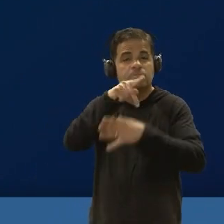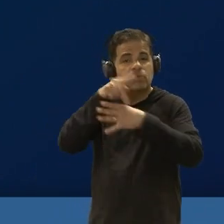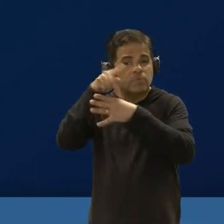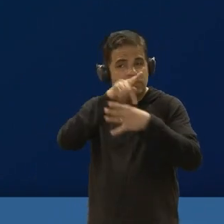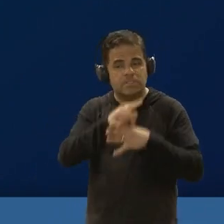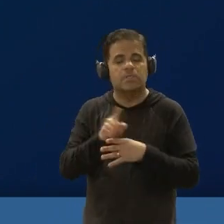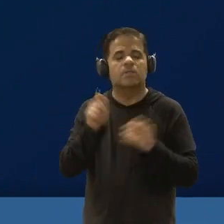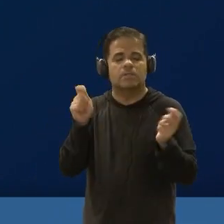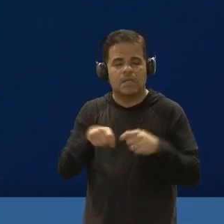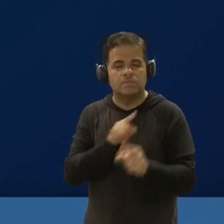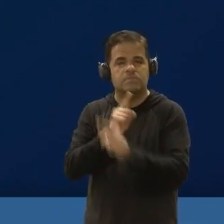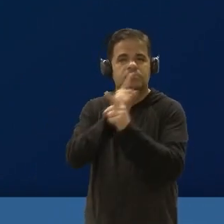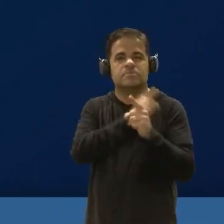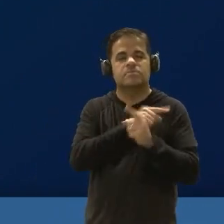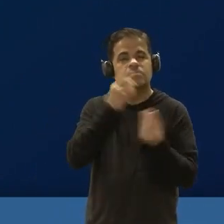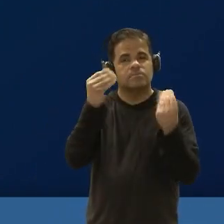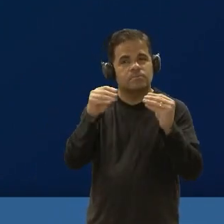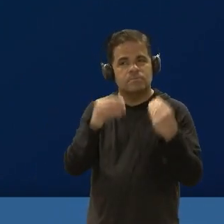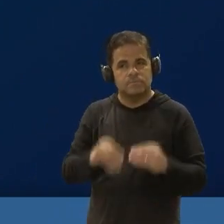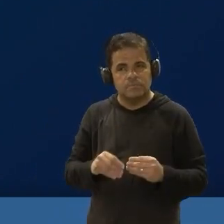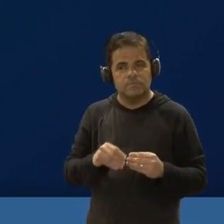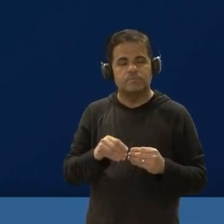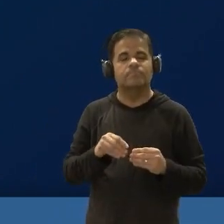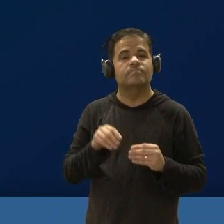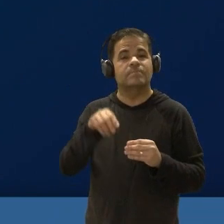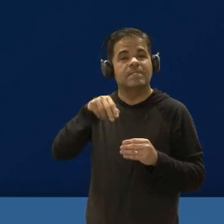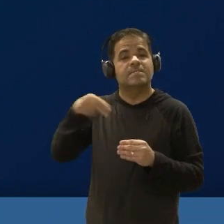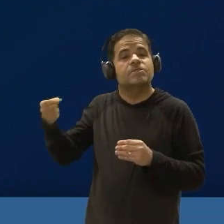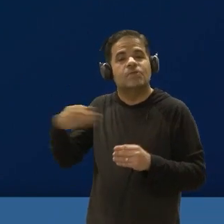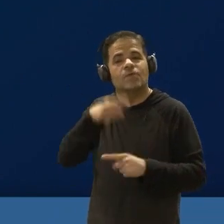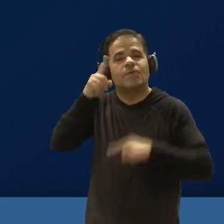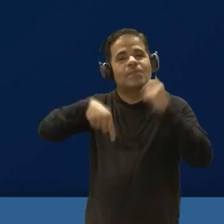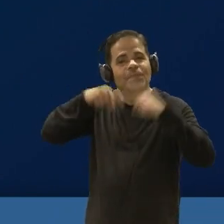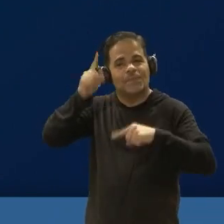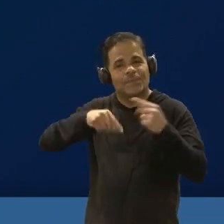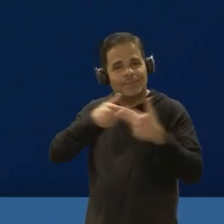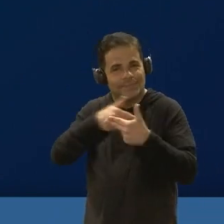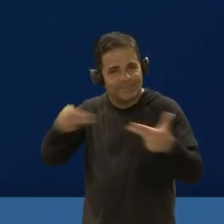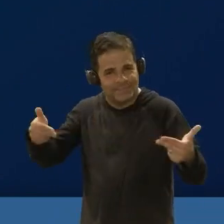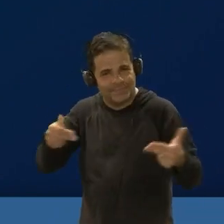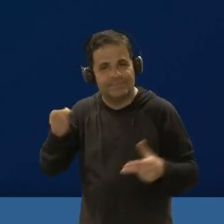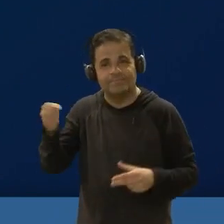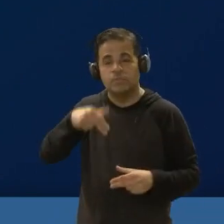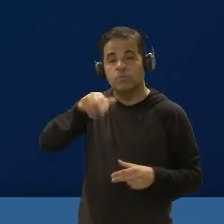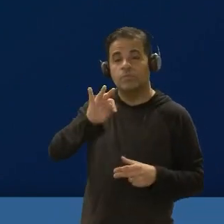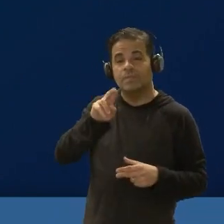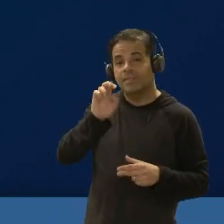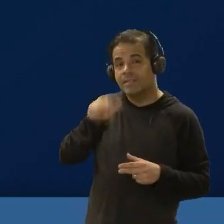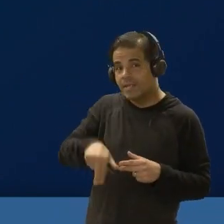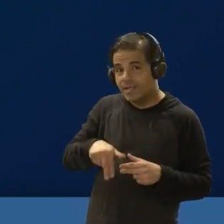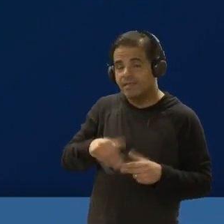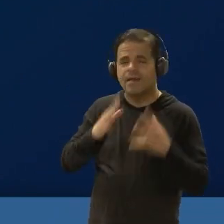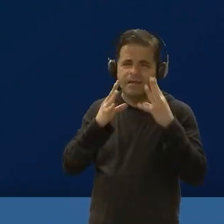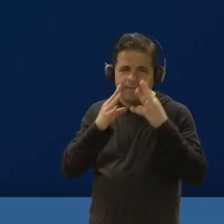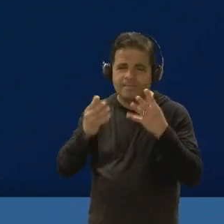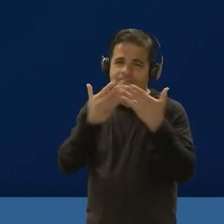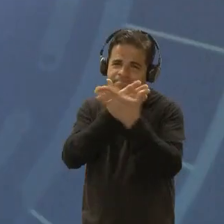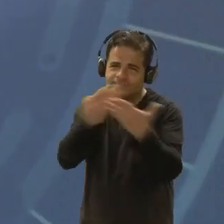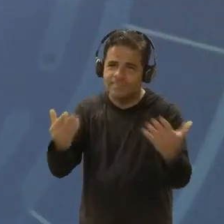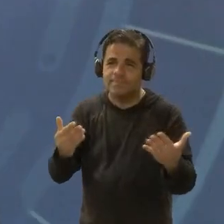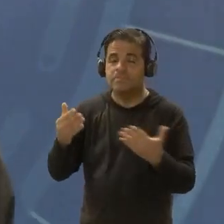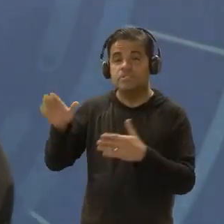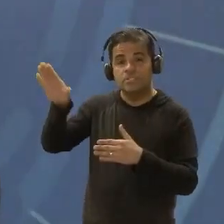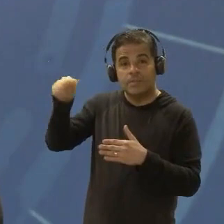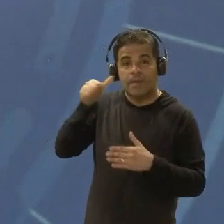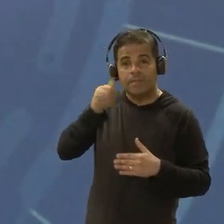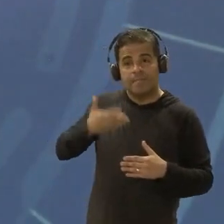a gente encontra na composição do Nutrient Control. Eu queria agradecer muito a atenção de vocês e chamar aqui a minha amiga Valéria para que a